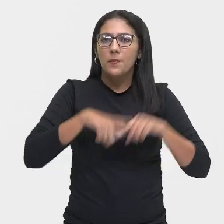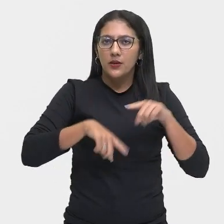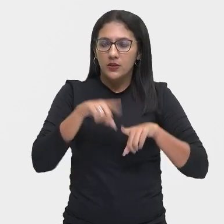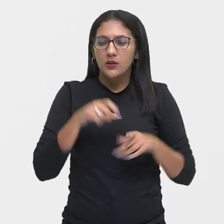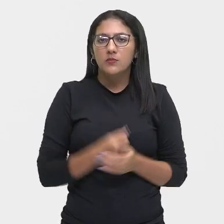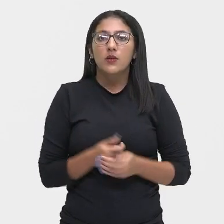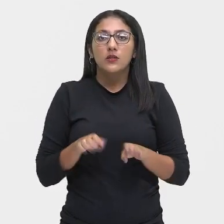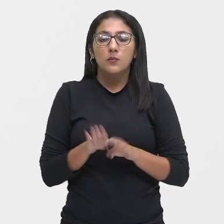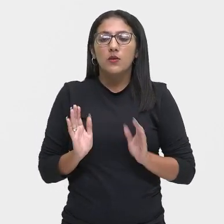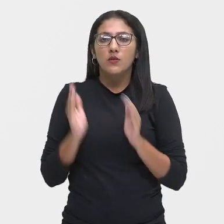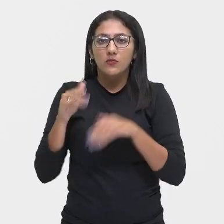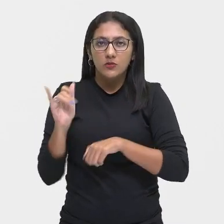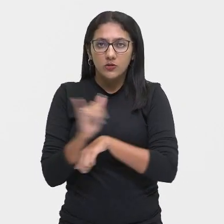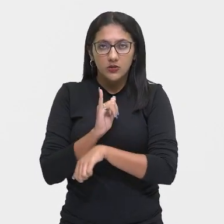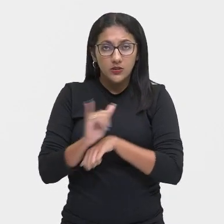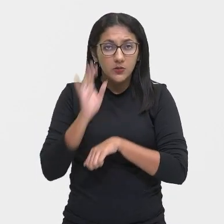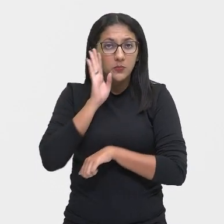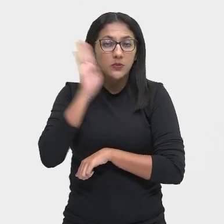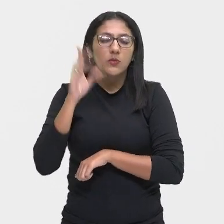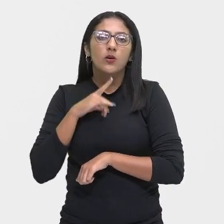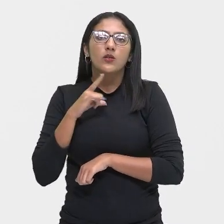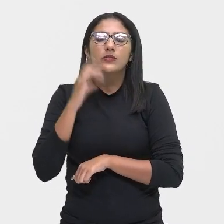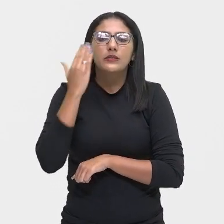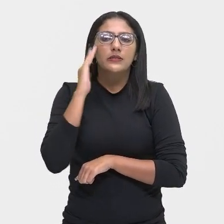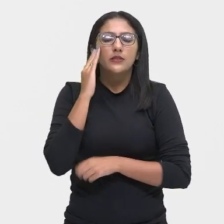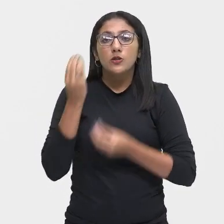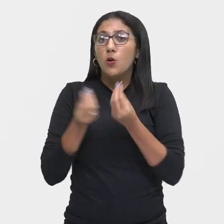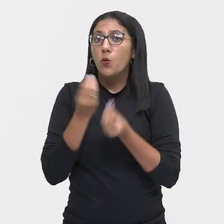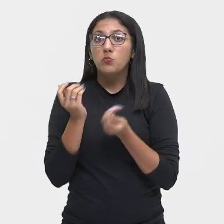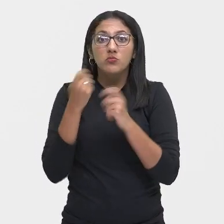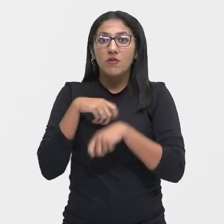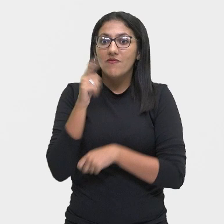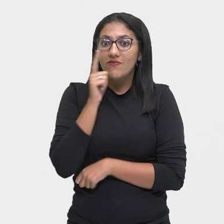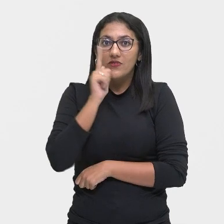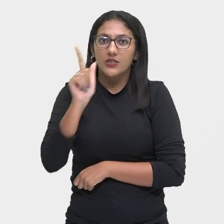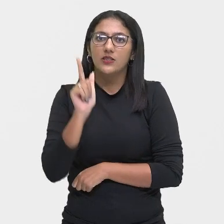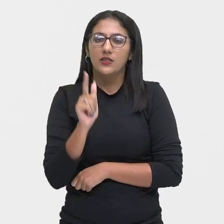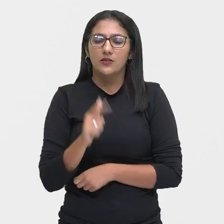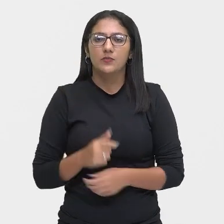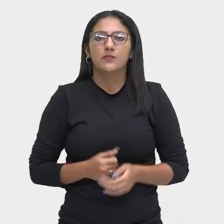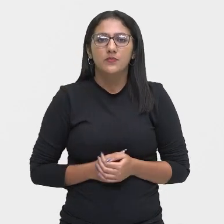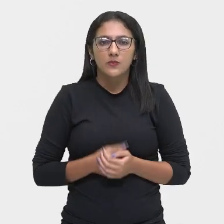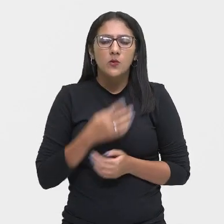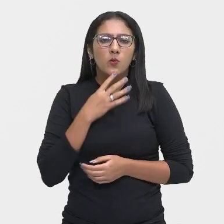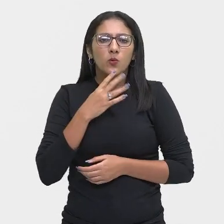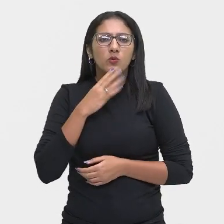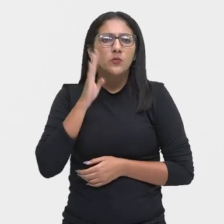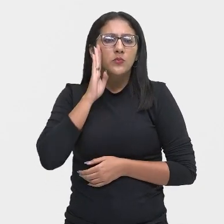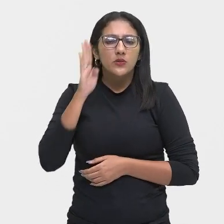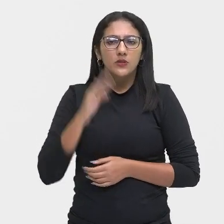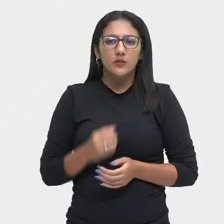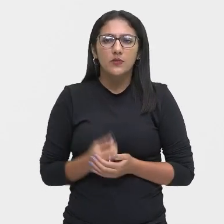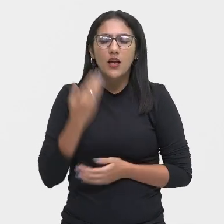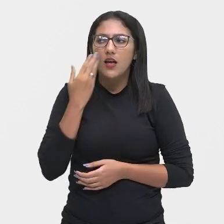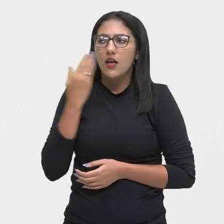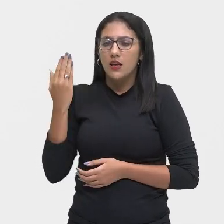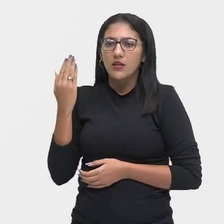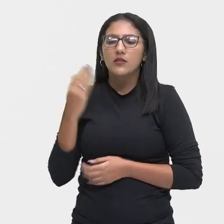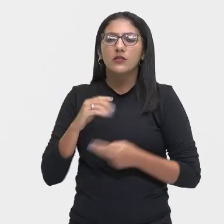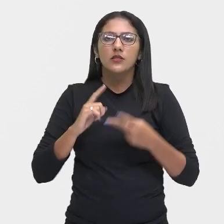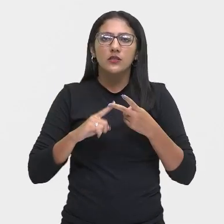estratégia específica é saber como vencer o inimigo. Os jogos mais conhecidos são Warcraft e